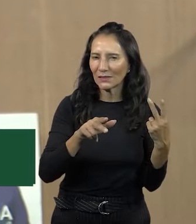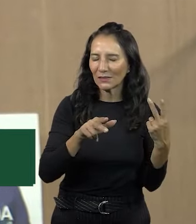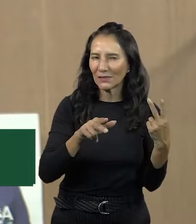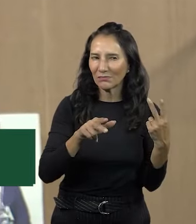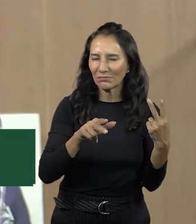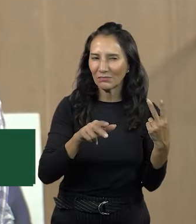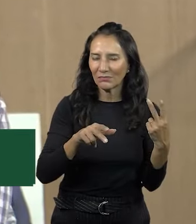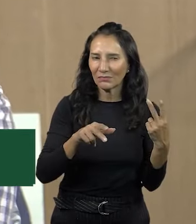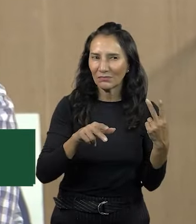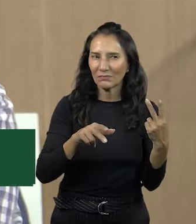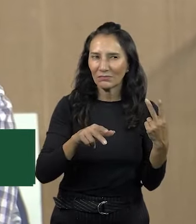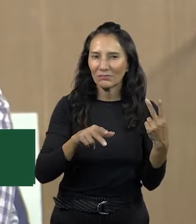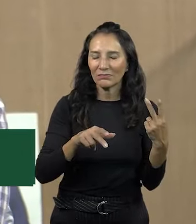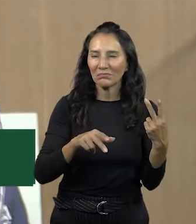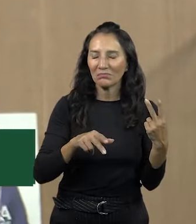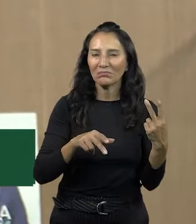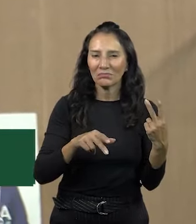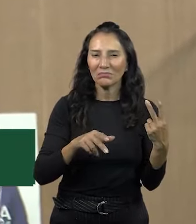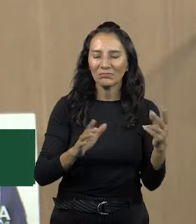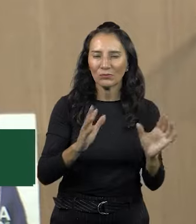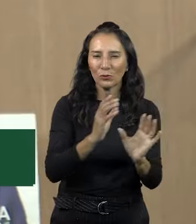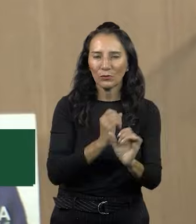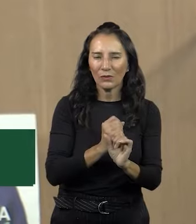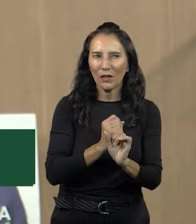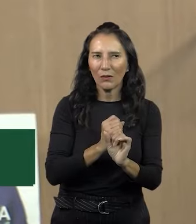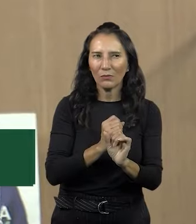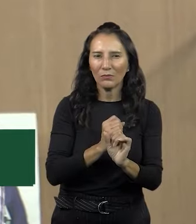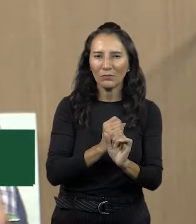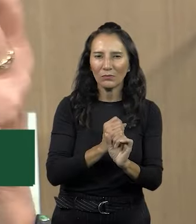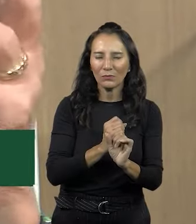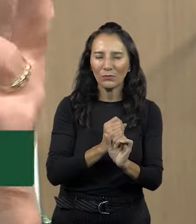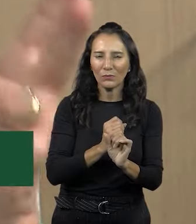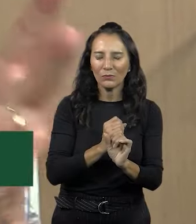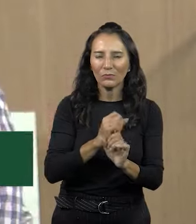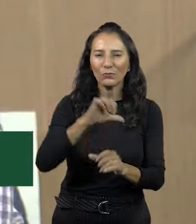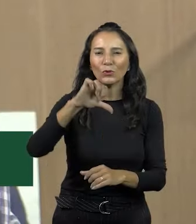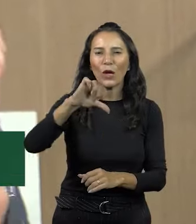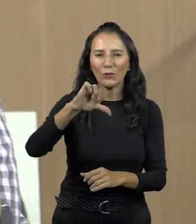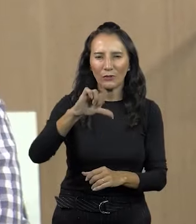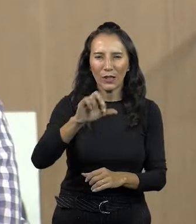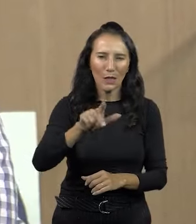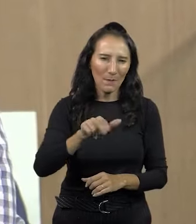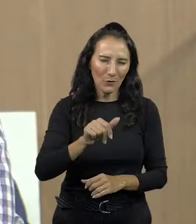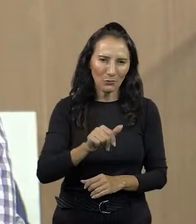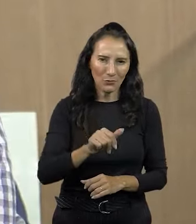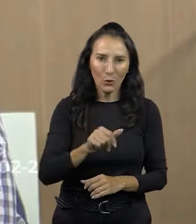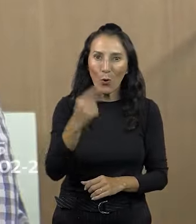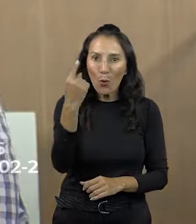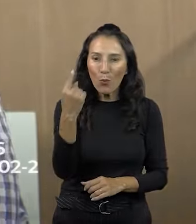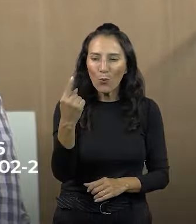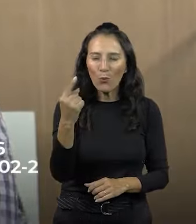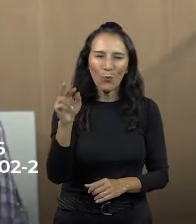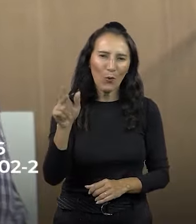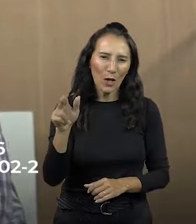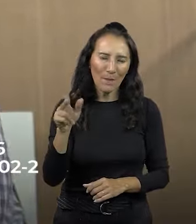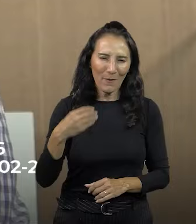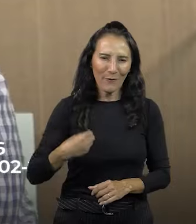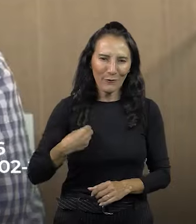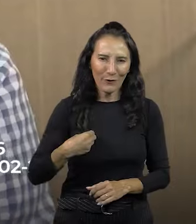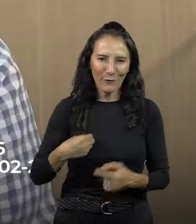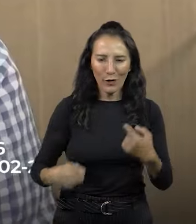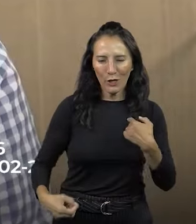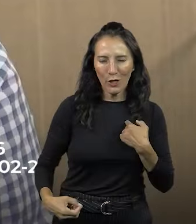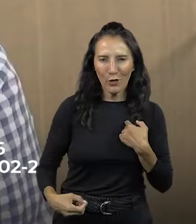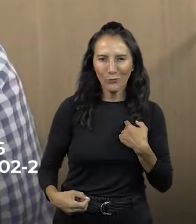nove no total e eu tenho o prazer de ter um irmão Vivo e eu formando